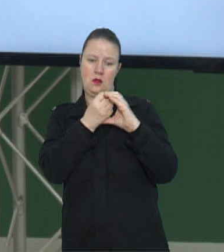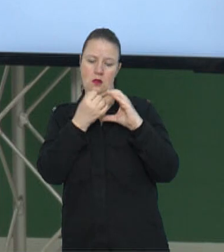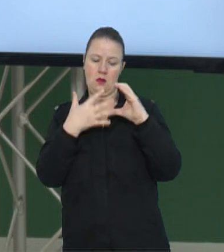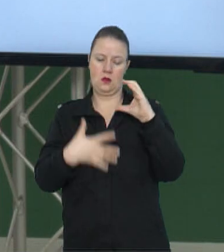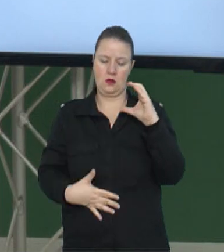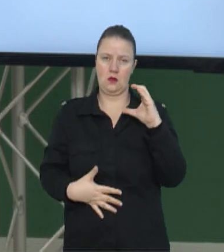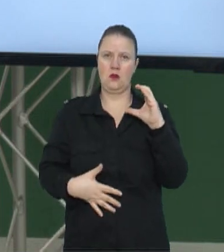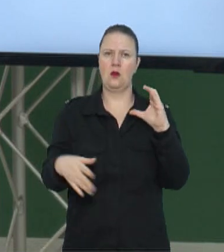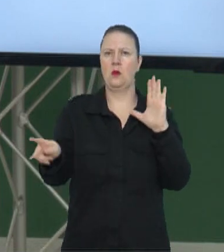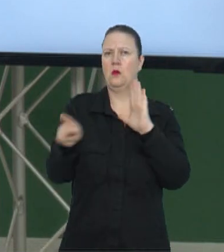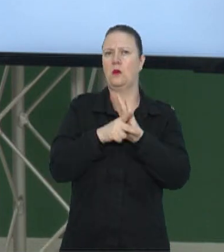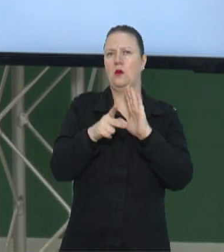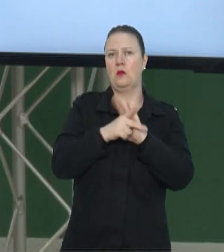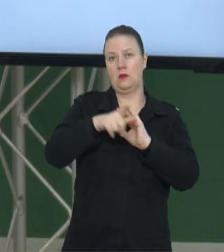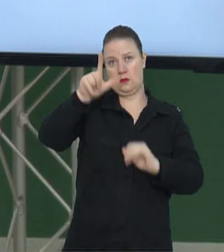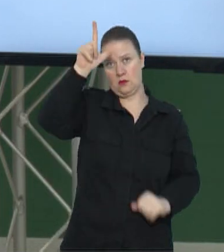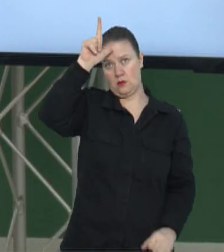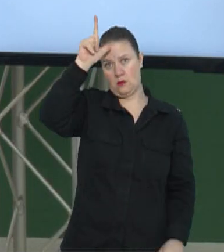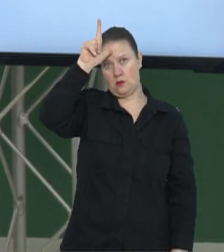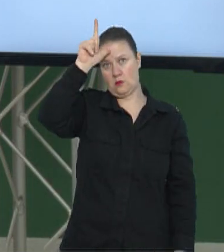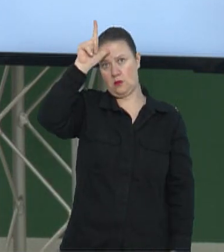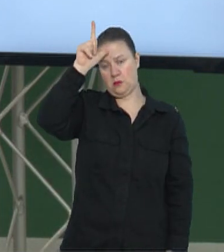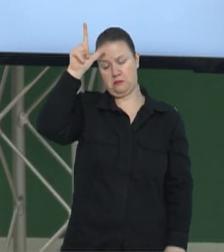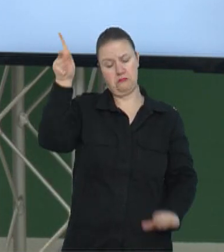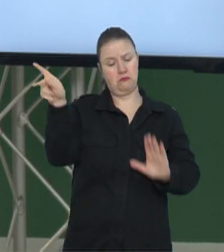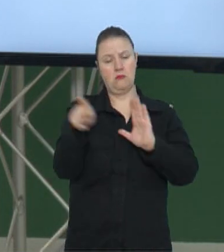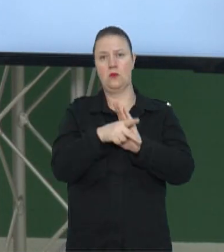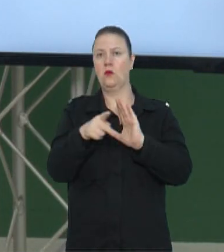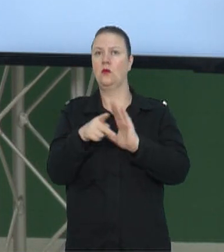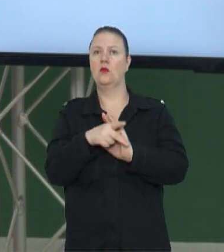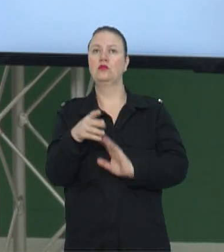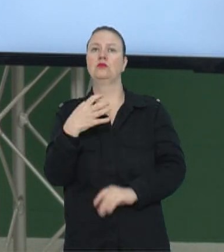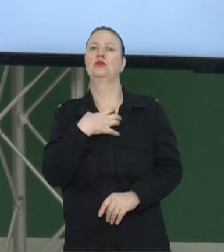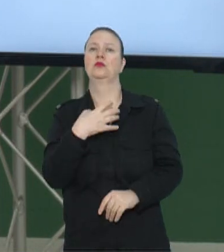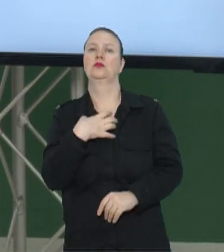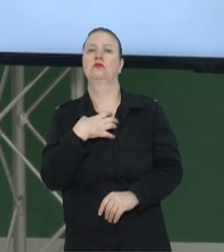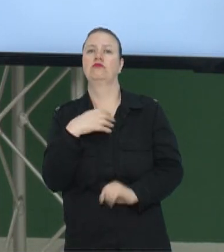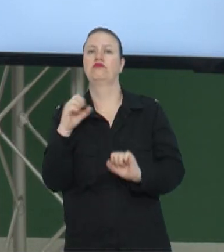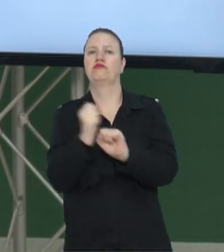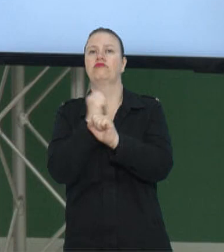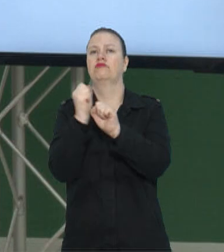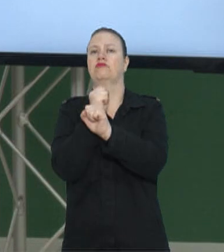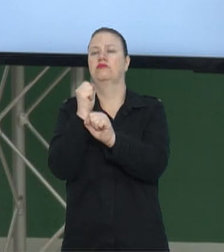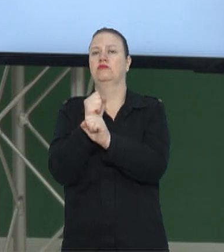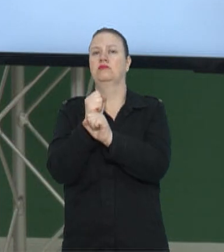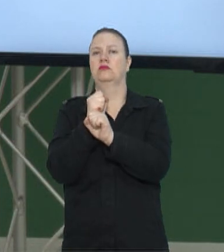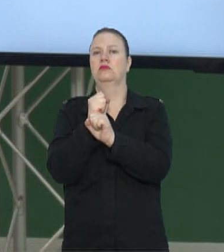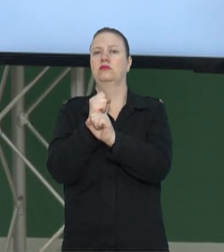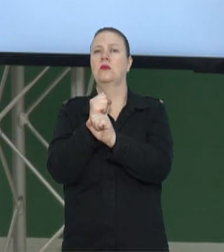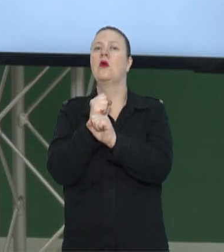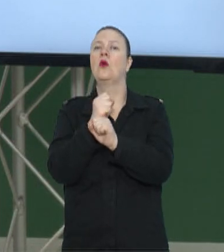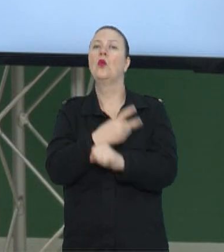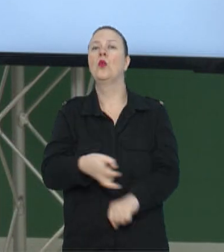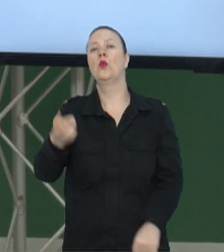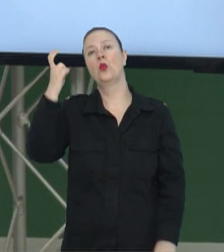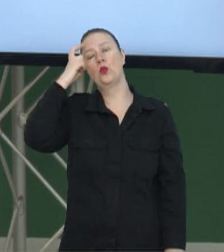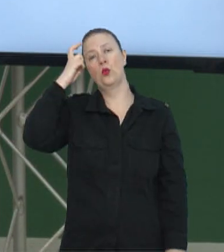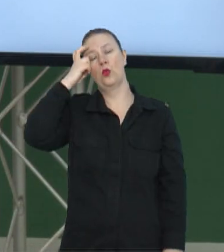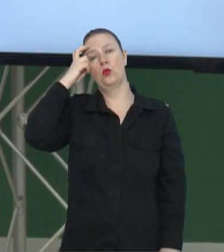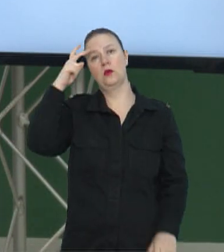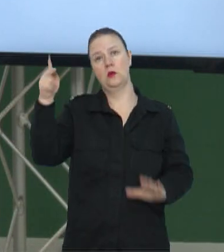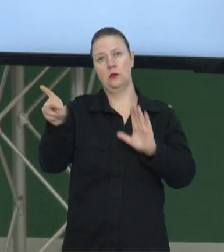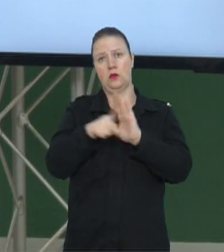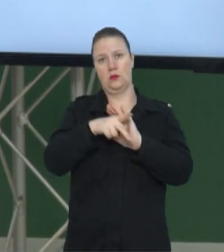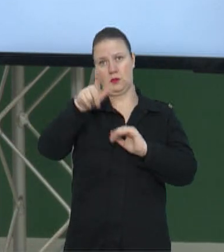dos alemães, ela tem um jeito de ser construído específico, né? Então, reflete ali na própria paisagem